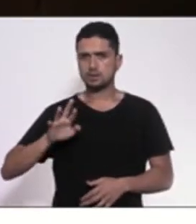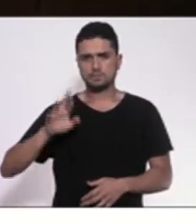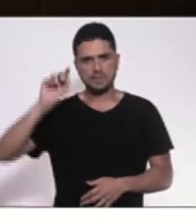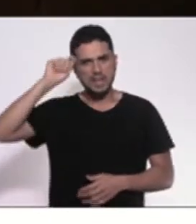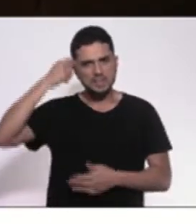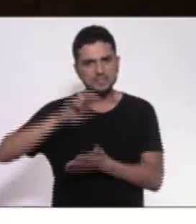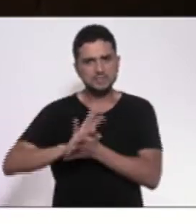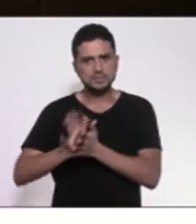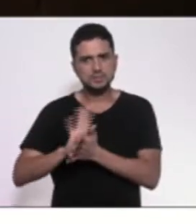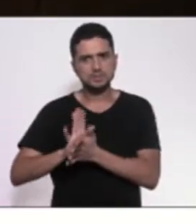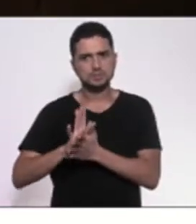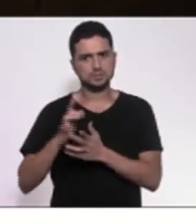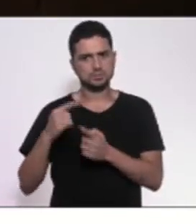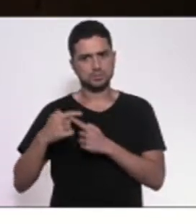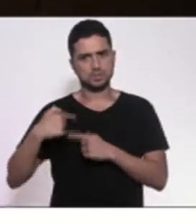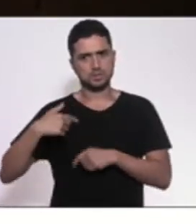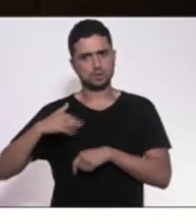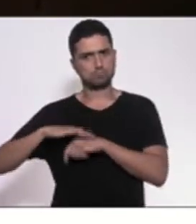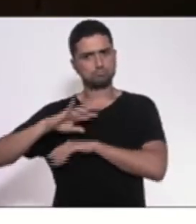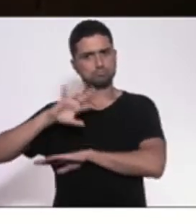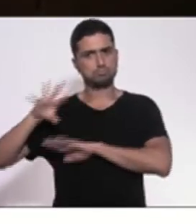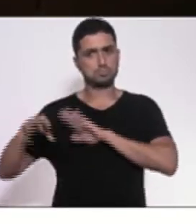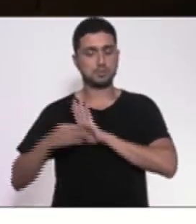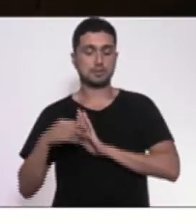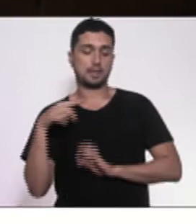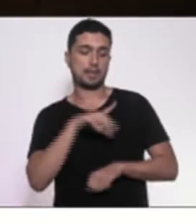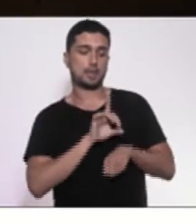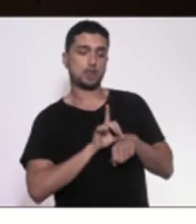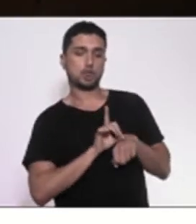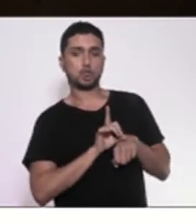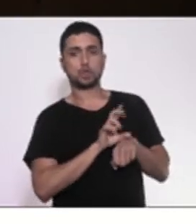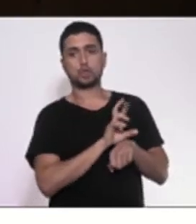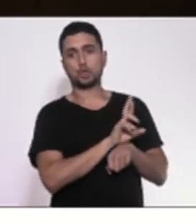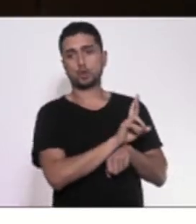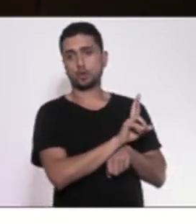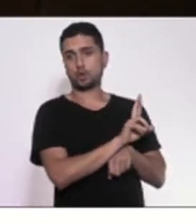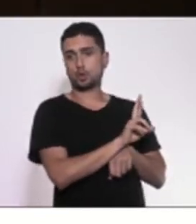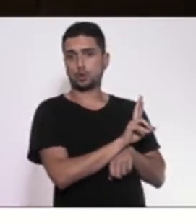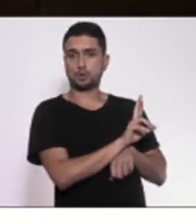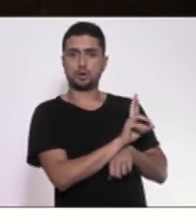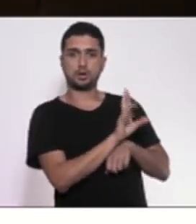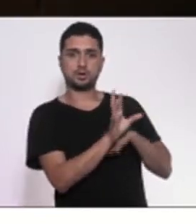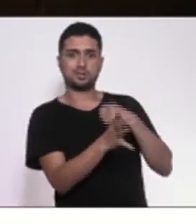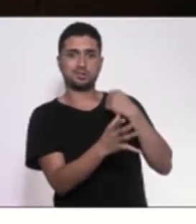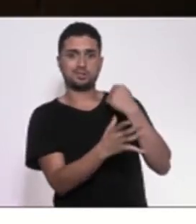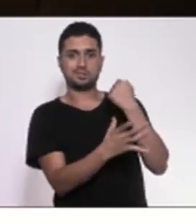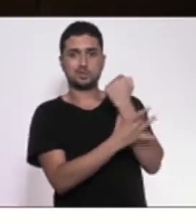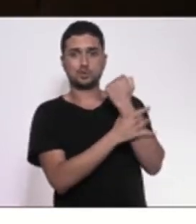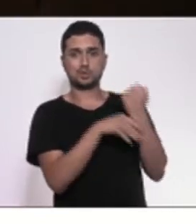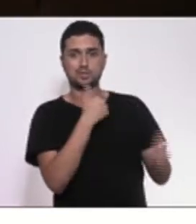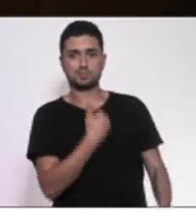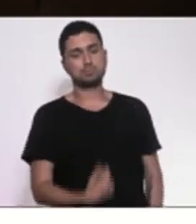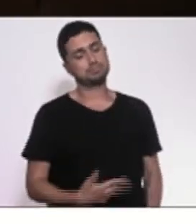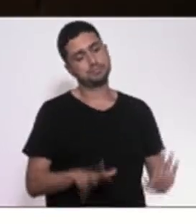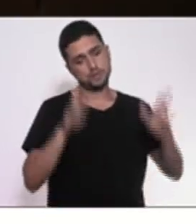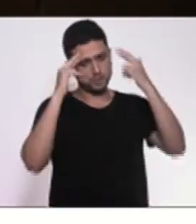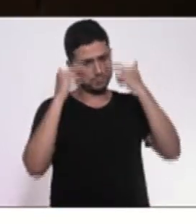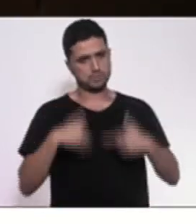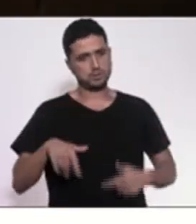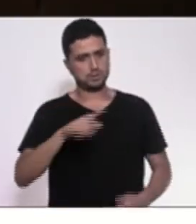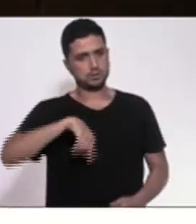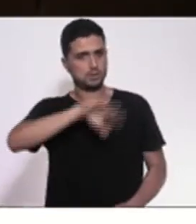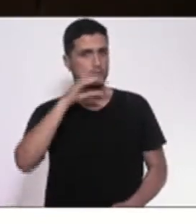porque fiz uma emenda. Essa deputada, que é doutora em segurança pública, e aqui, com todo o respeito aos colegas nessa casa,